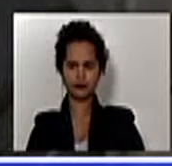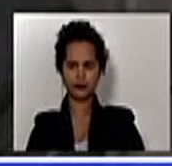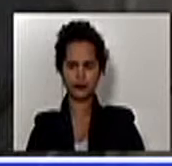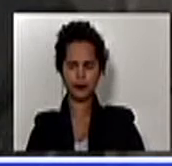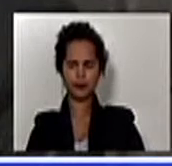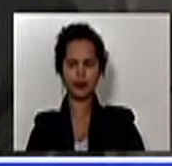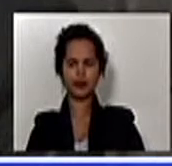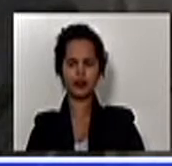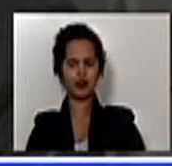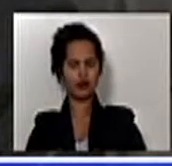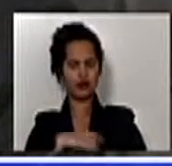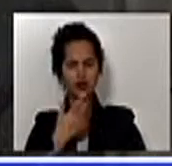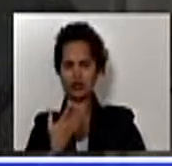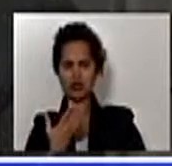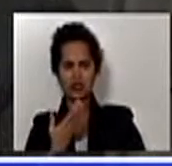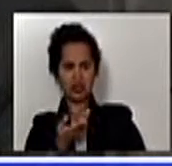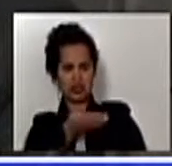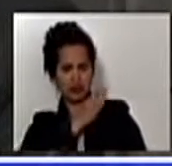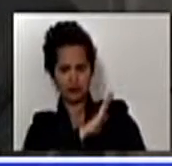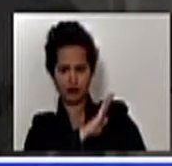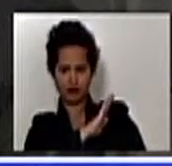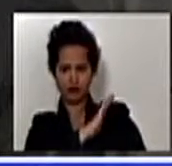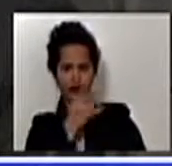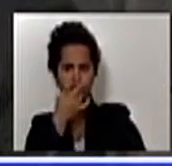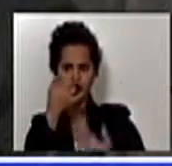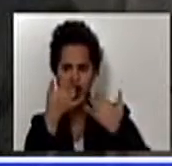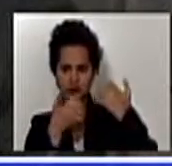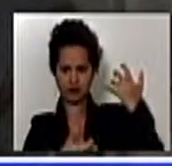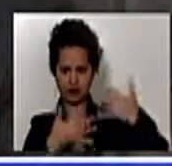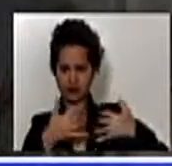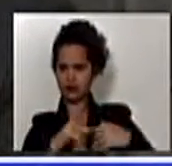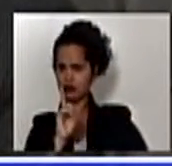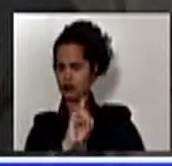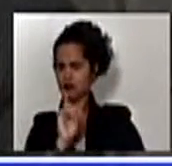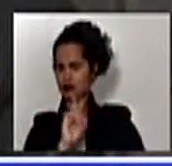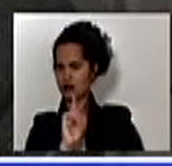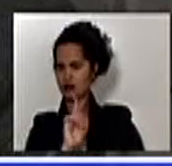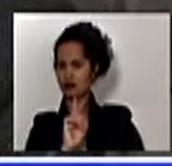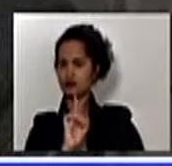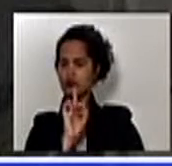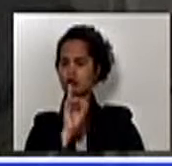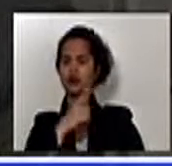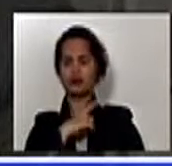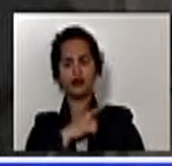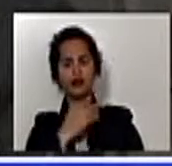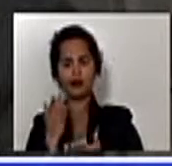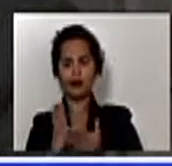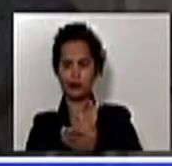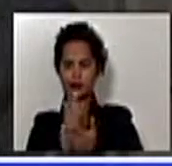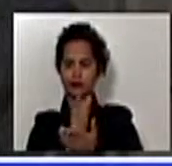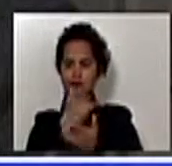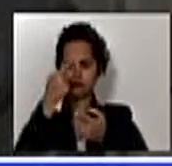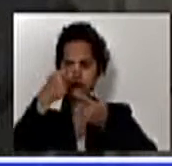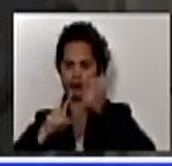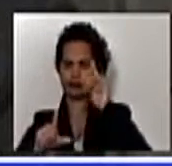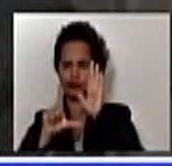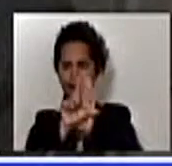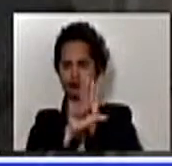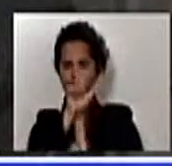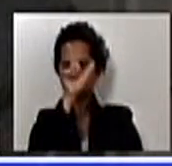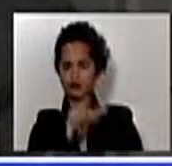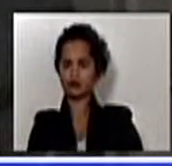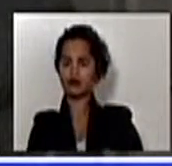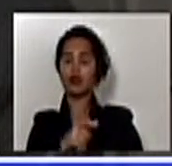Não vim falar de inimigos, o Ministério Público não tem inimigos, a não ser os fora da lei. O que eu vim falar é que o Ministério